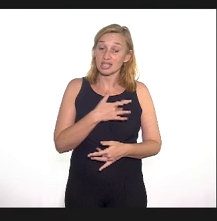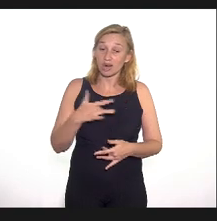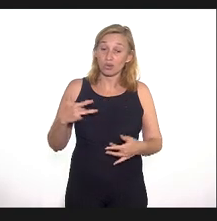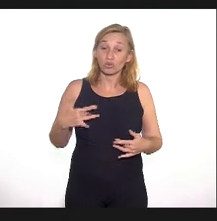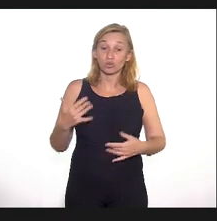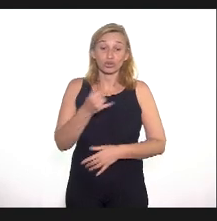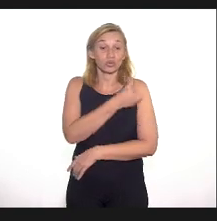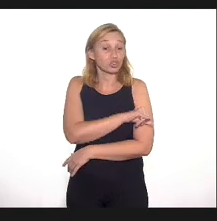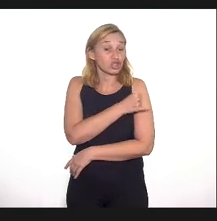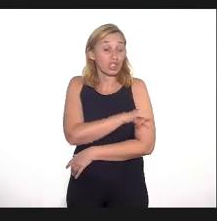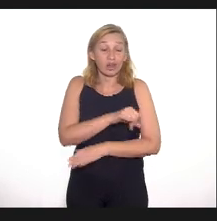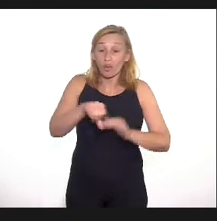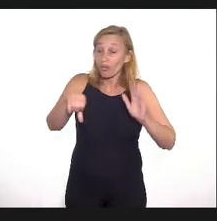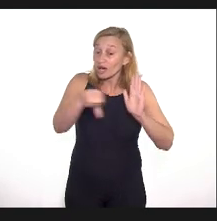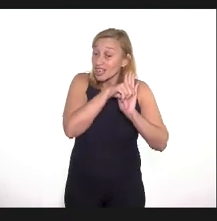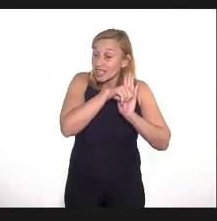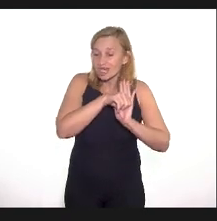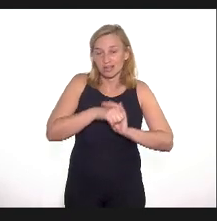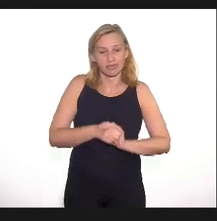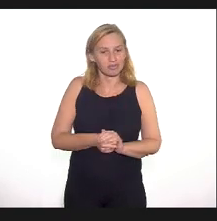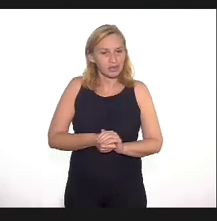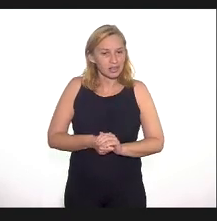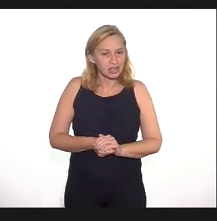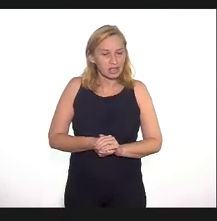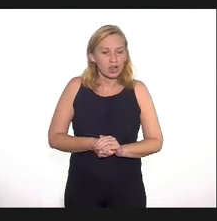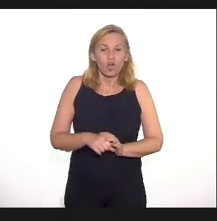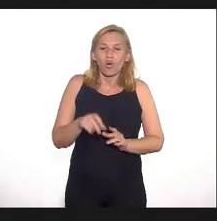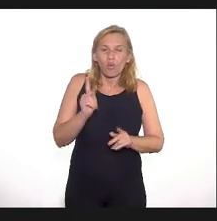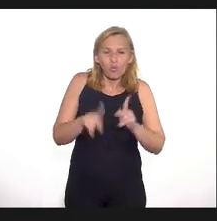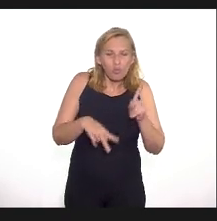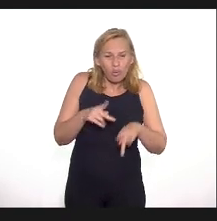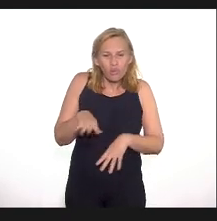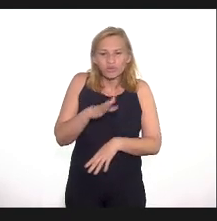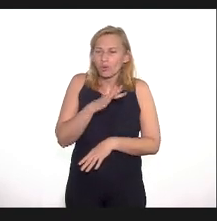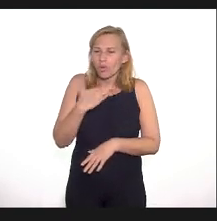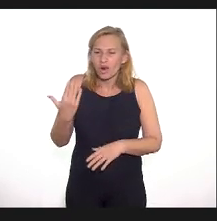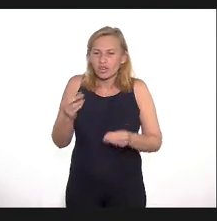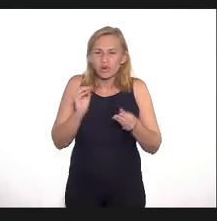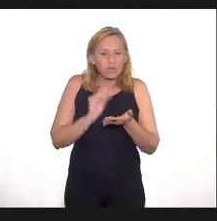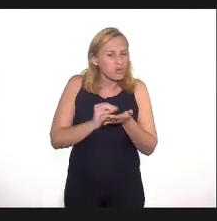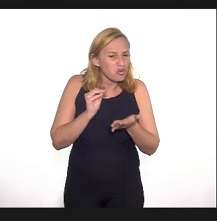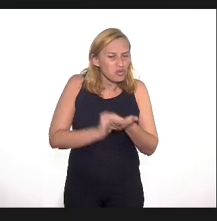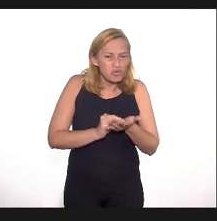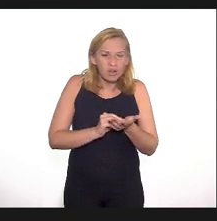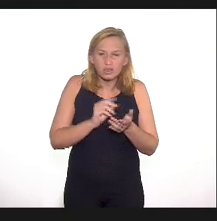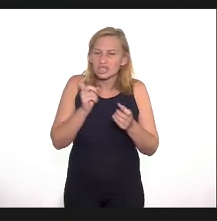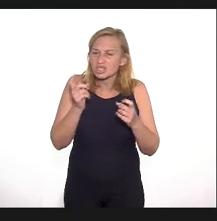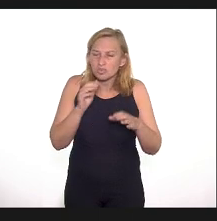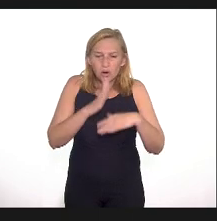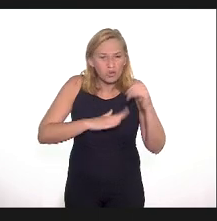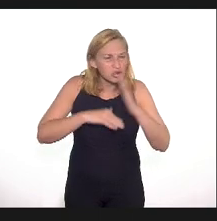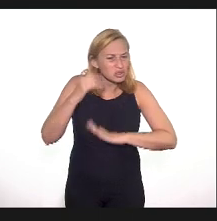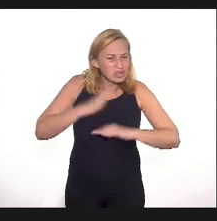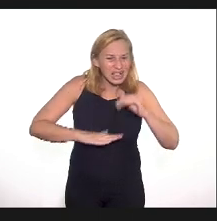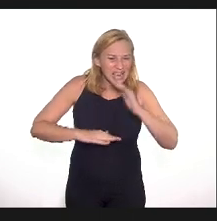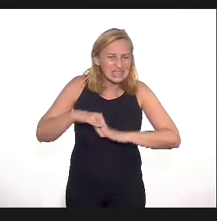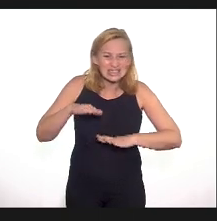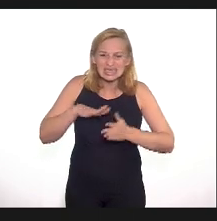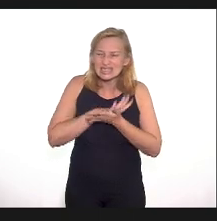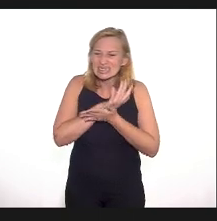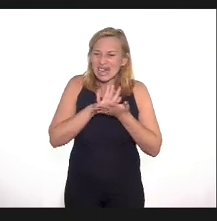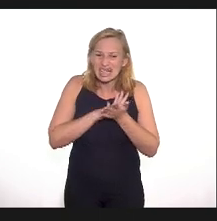um crime. E a população está morrendo por falta de atendimento. E eles não têm a